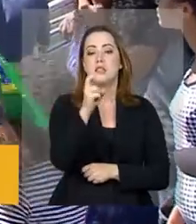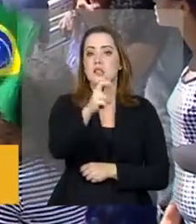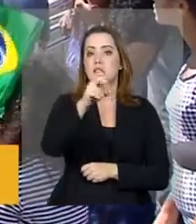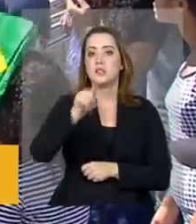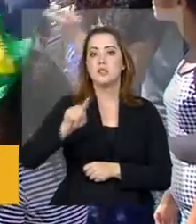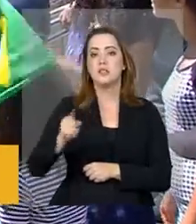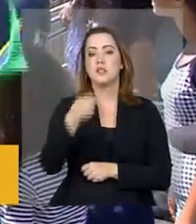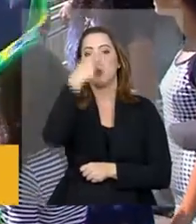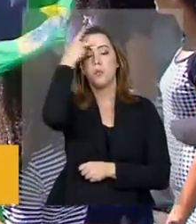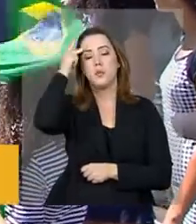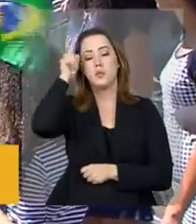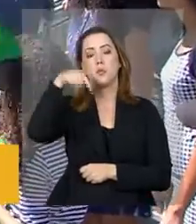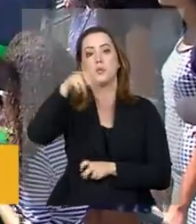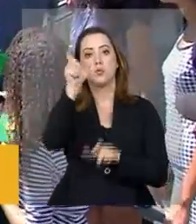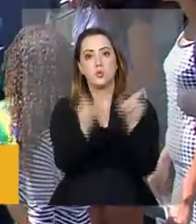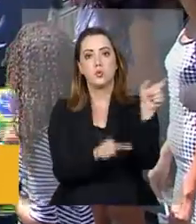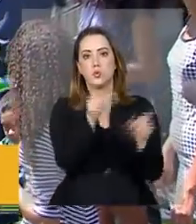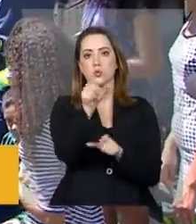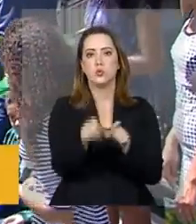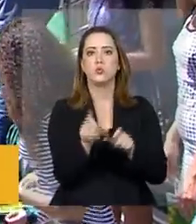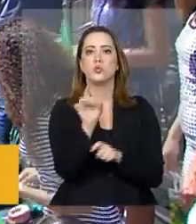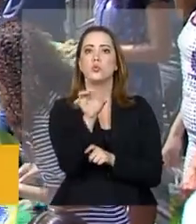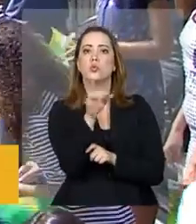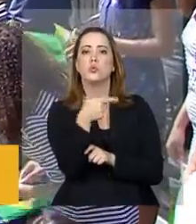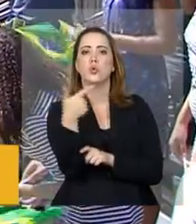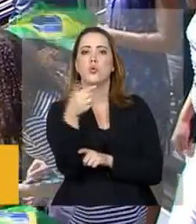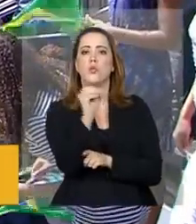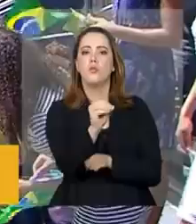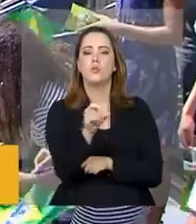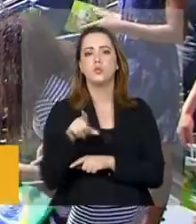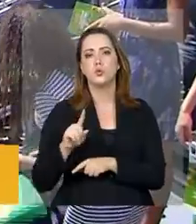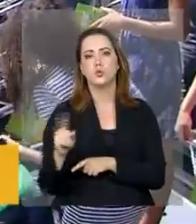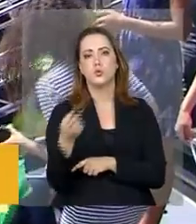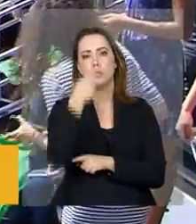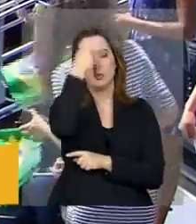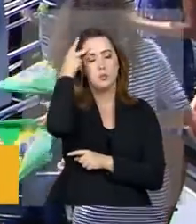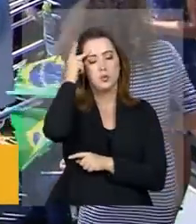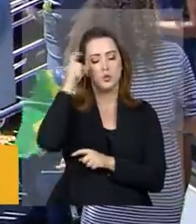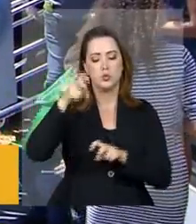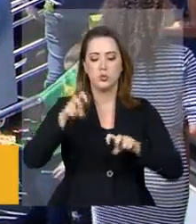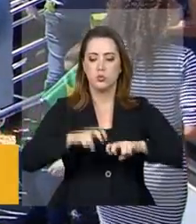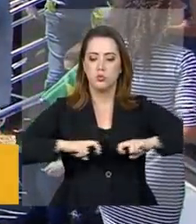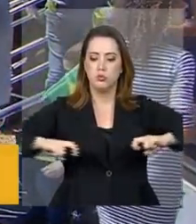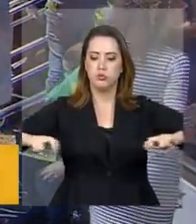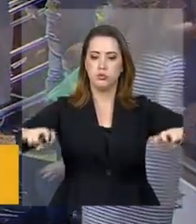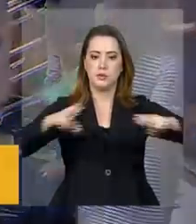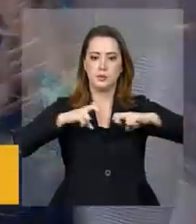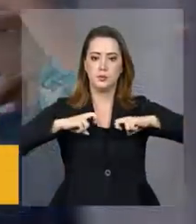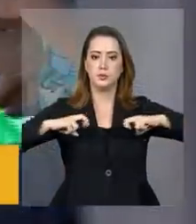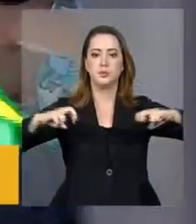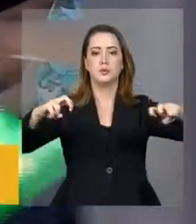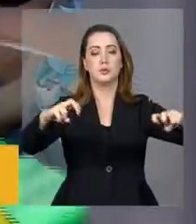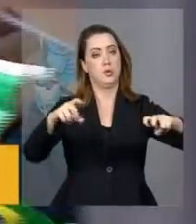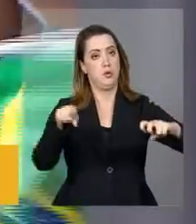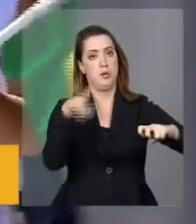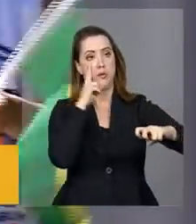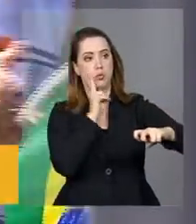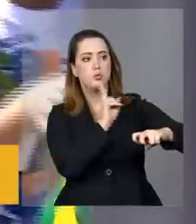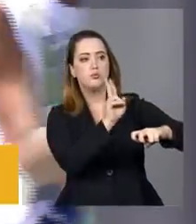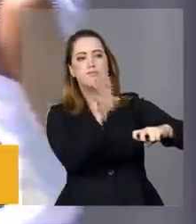né, Zé Luiz? Só das arquibancadas são 20 mil lugares, ou seja, além das arquibancadas, o público fica ali em